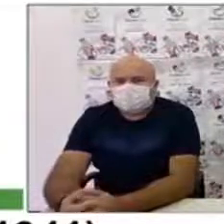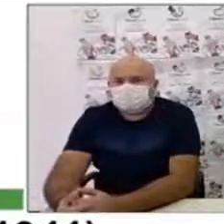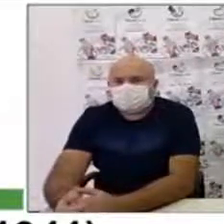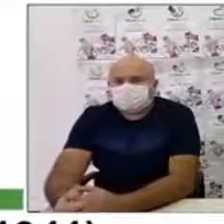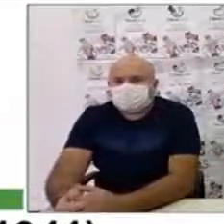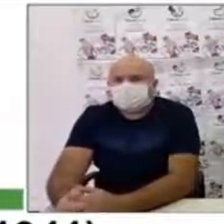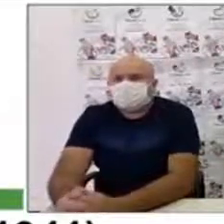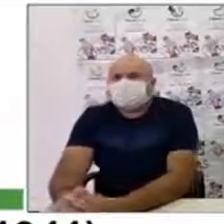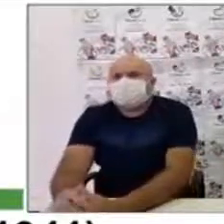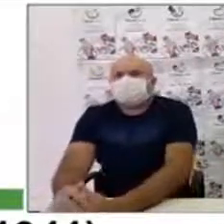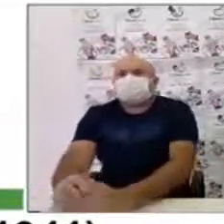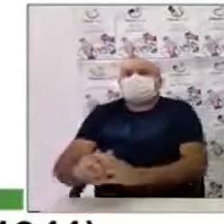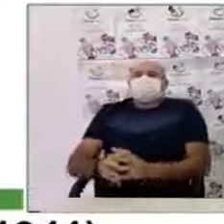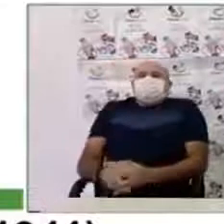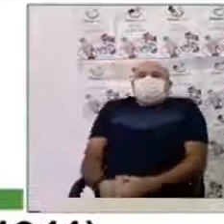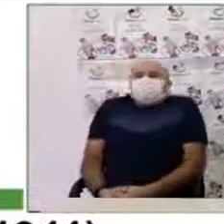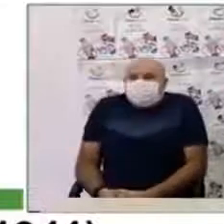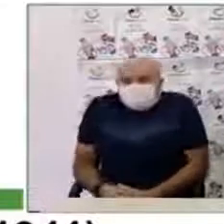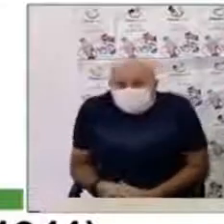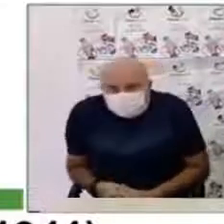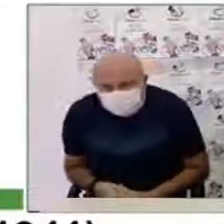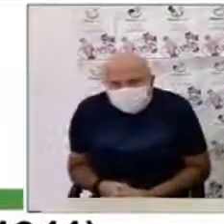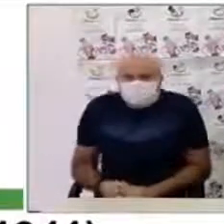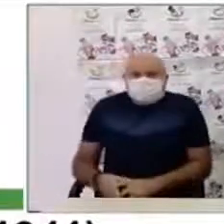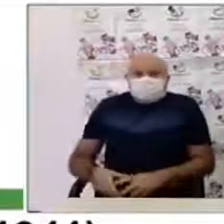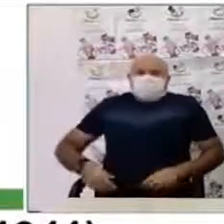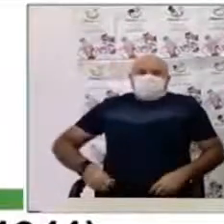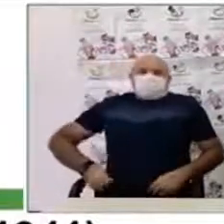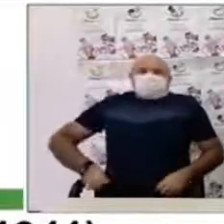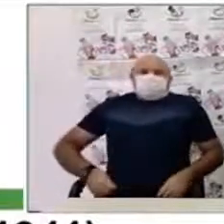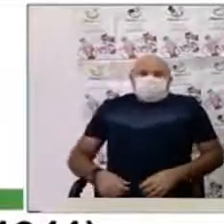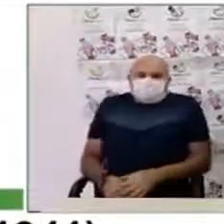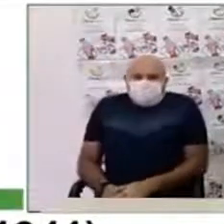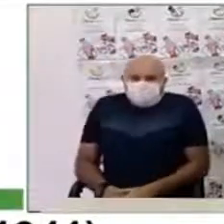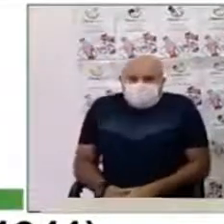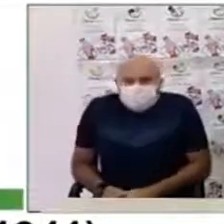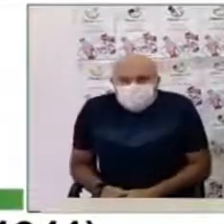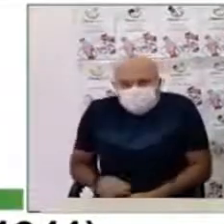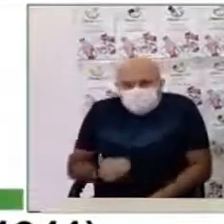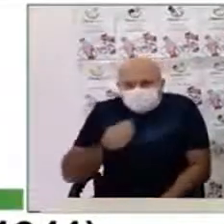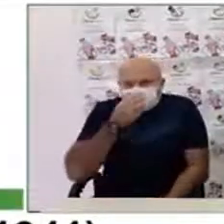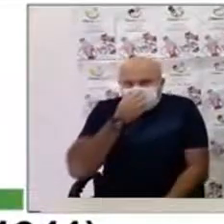acreditava que estava no centro, essa carga não existiria nada para barrar esse raio